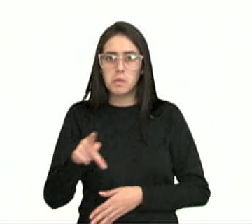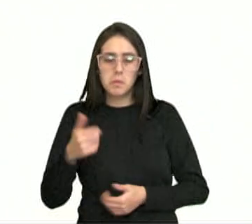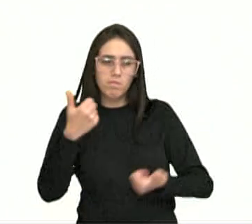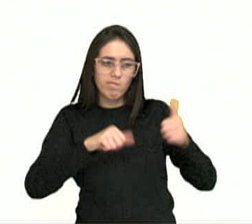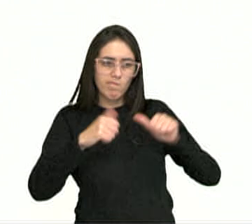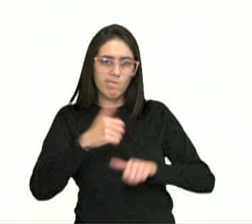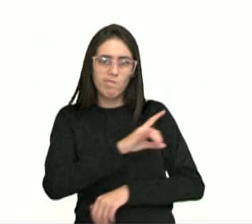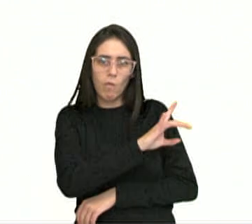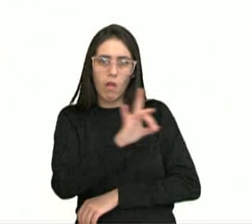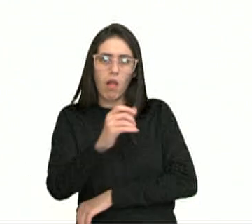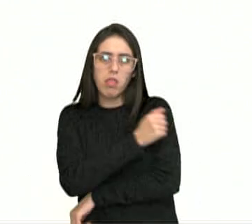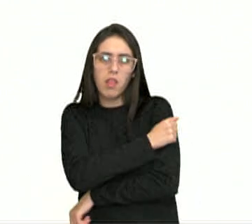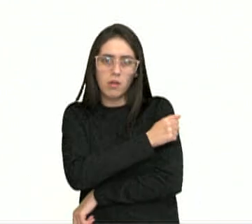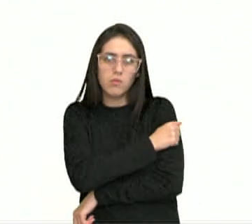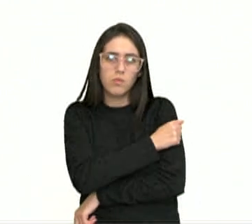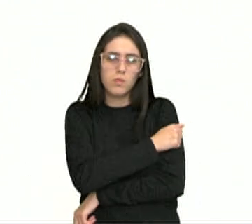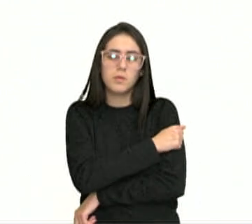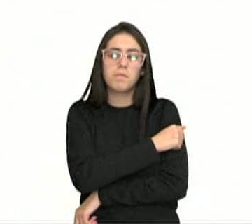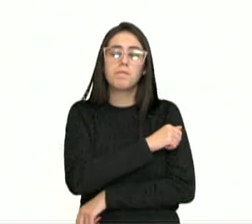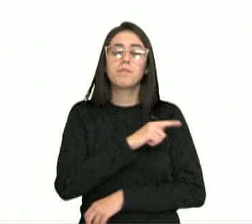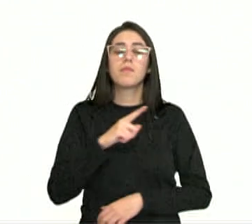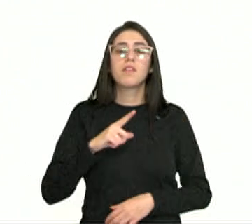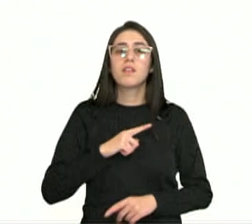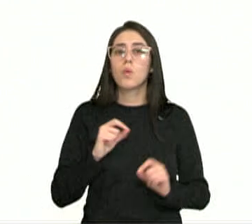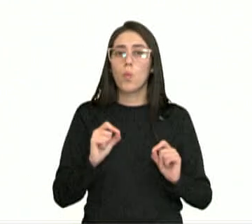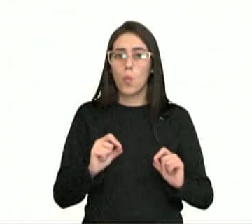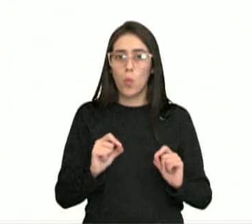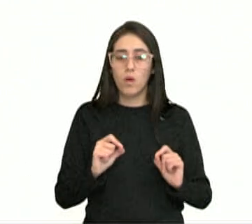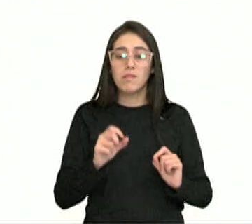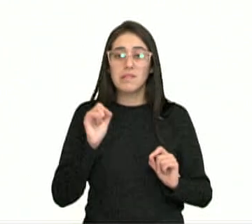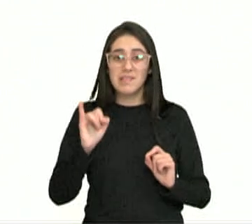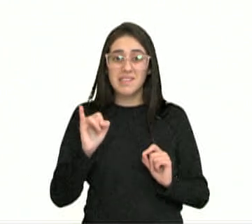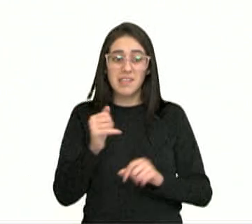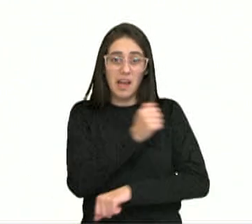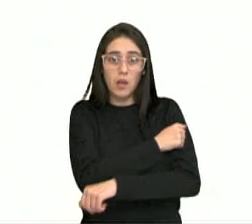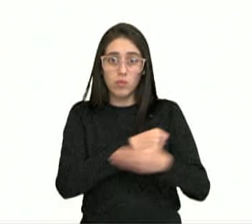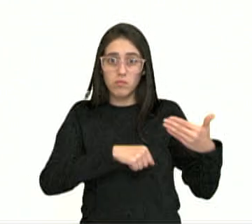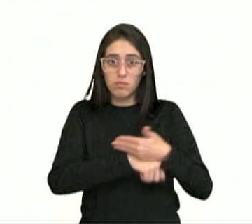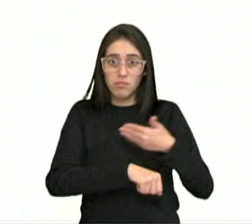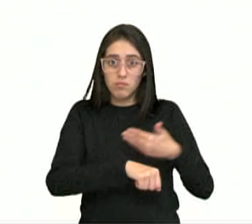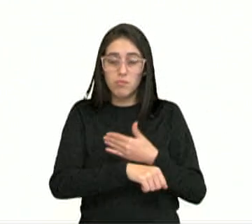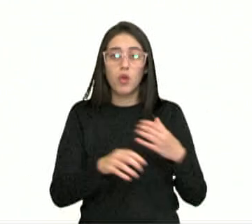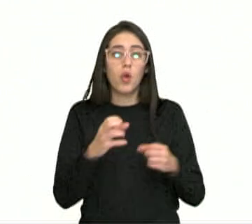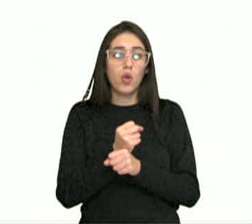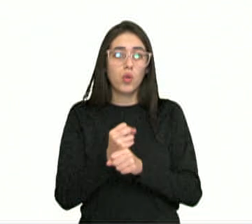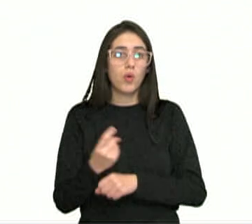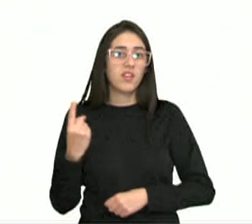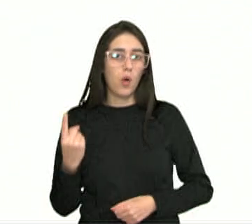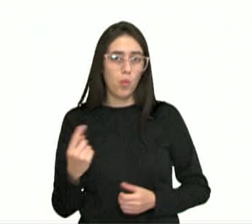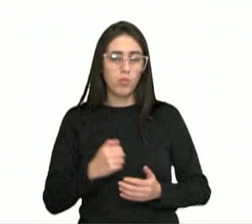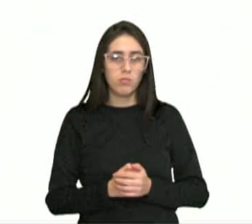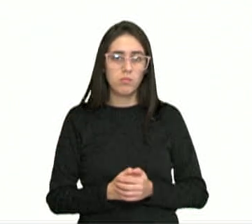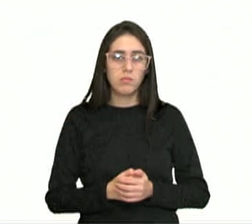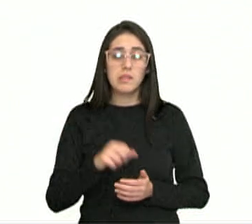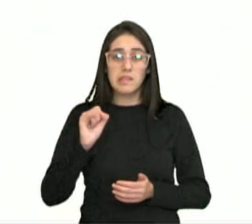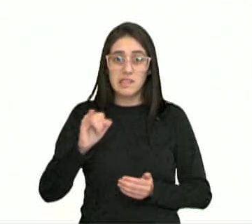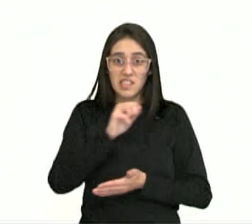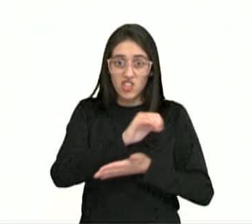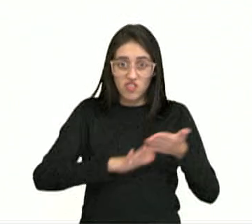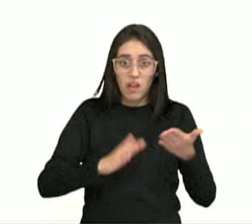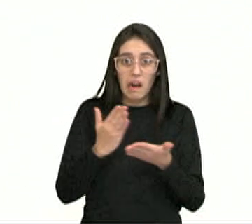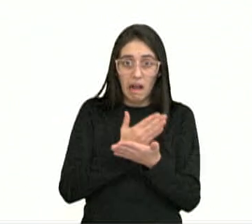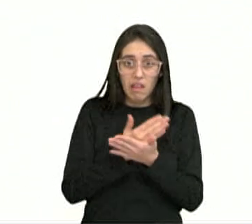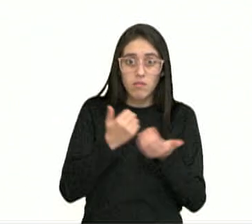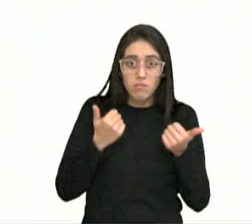José atribui os seguintes pesos: participação, peso 1, atividades do caderno,